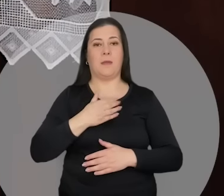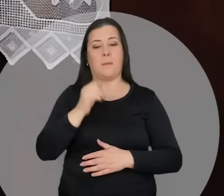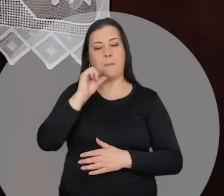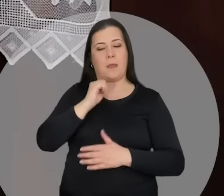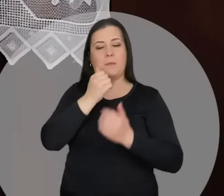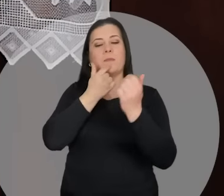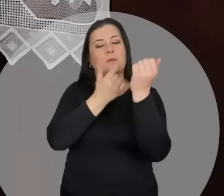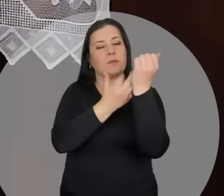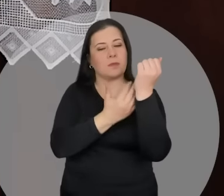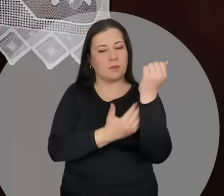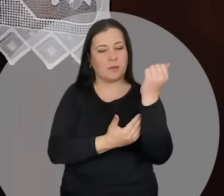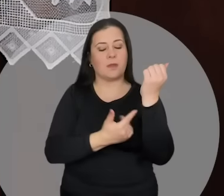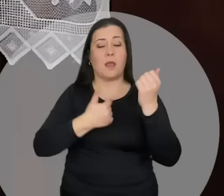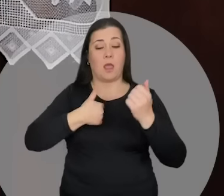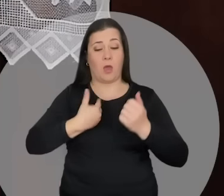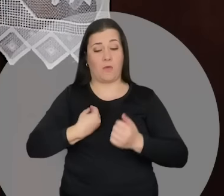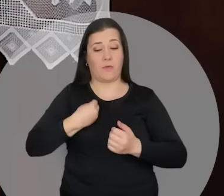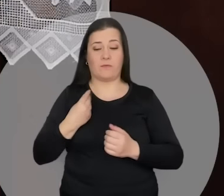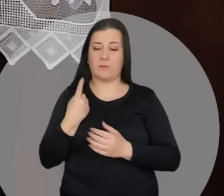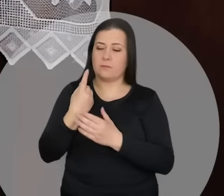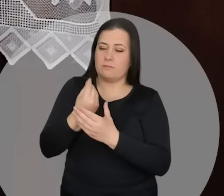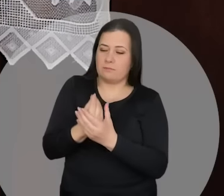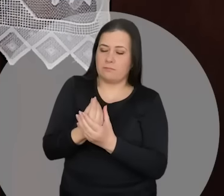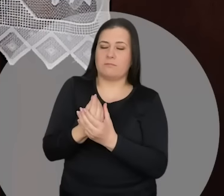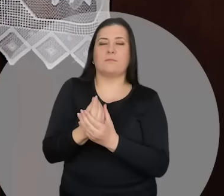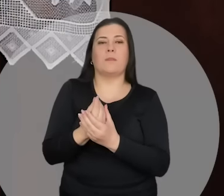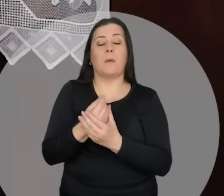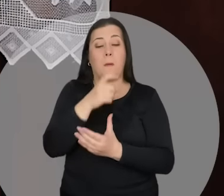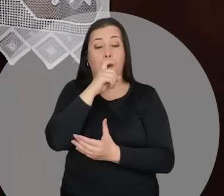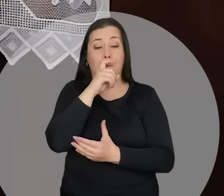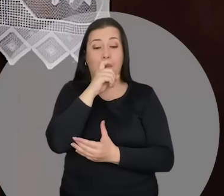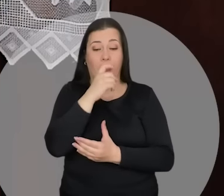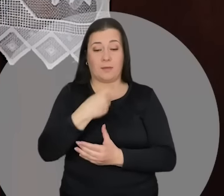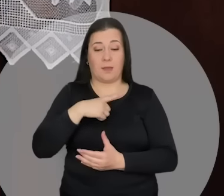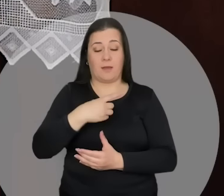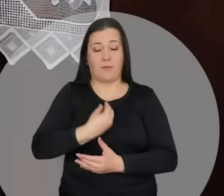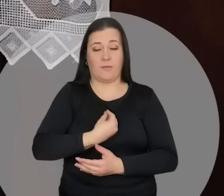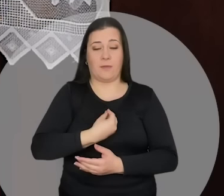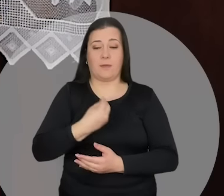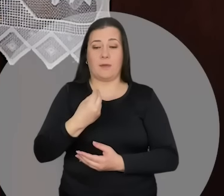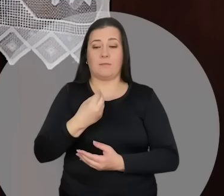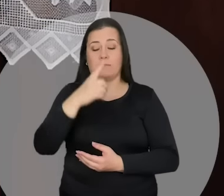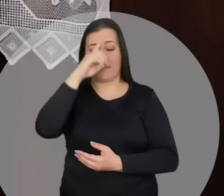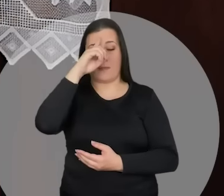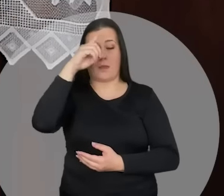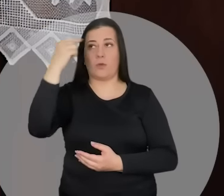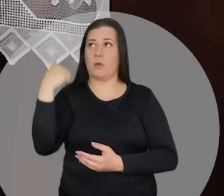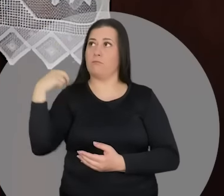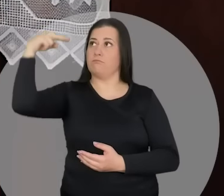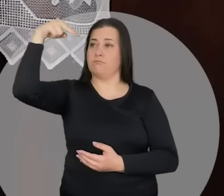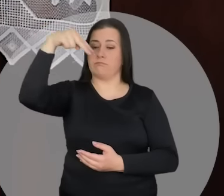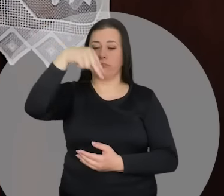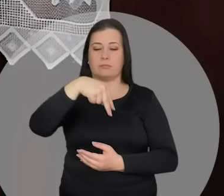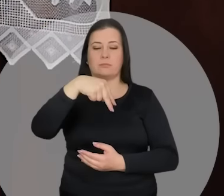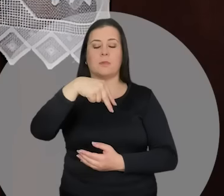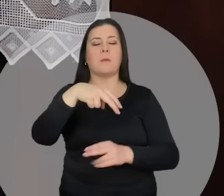nele. O Pai que tem a vida foi quem me enviou, e por causa dele eu tenho a